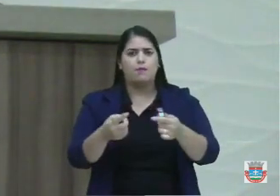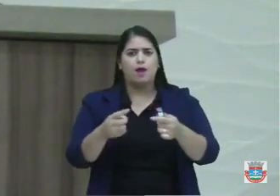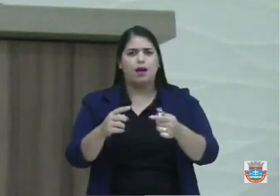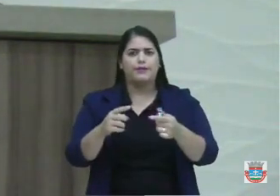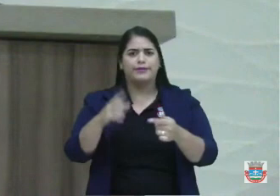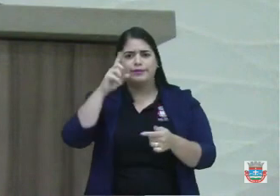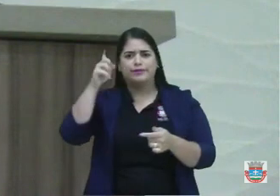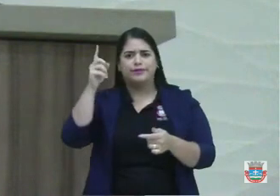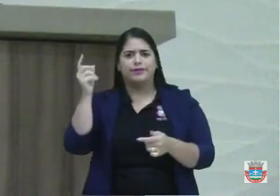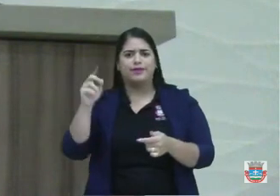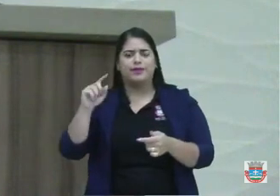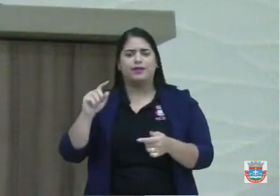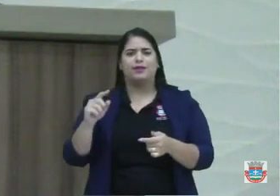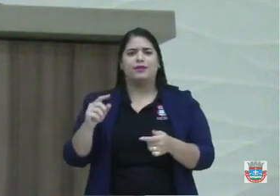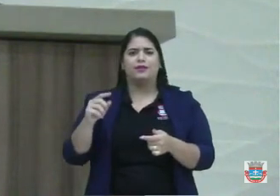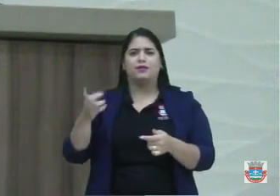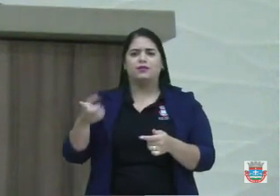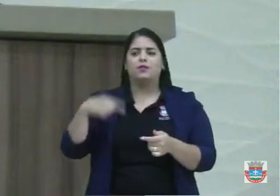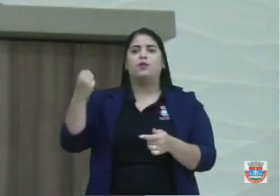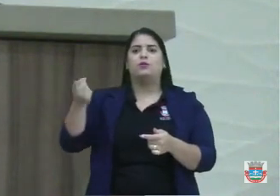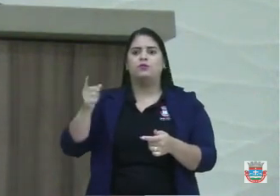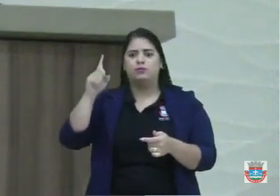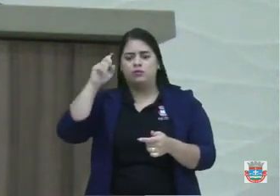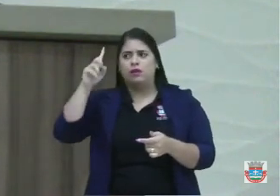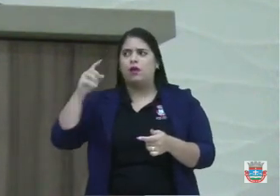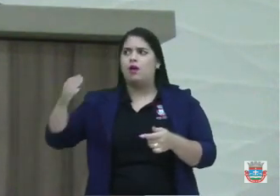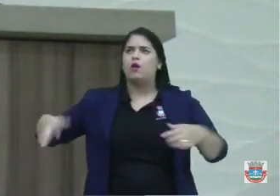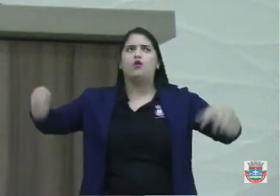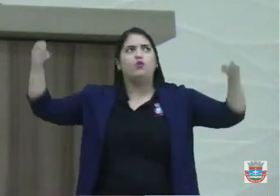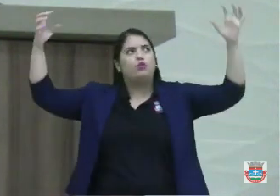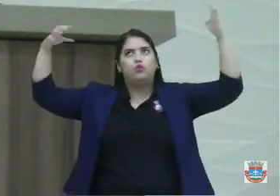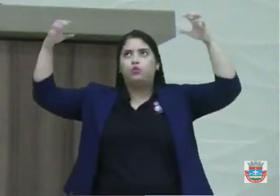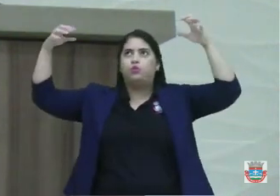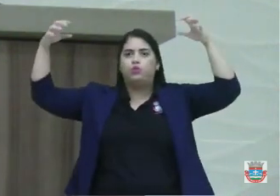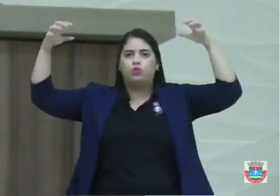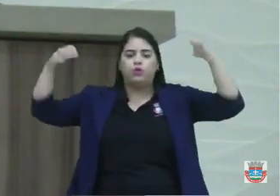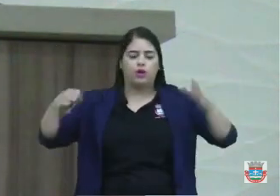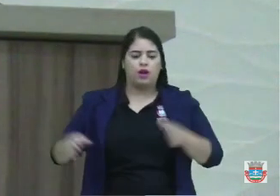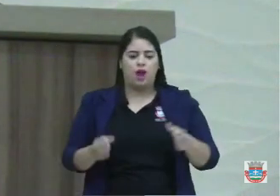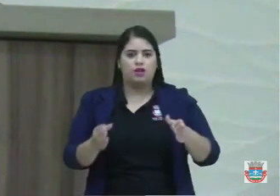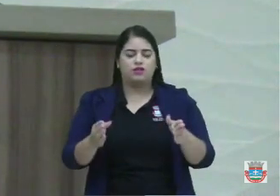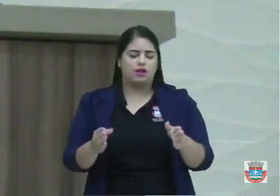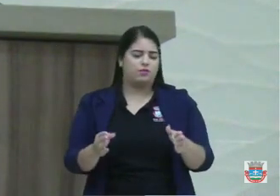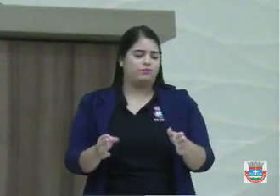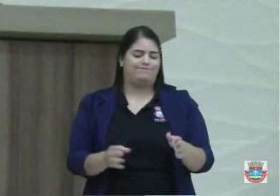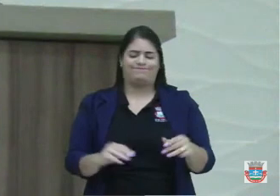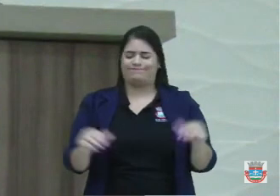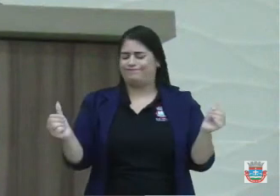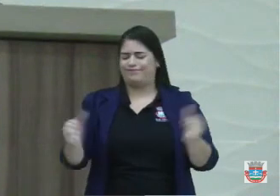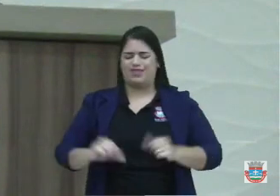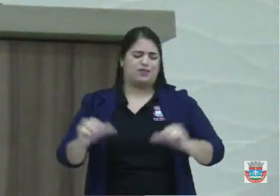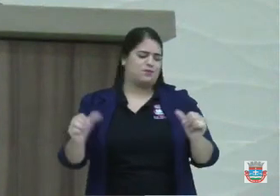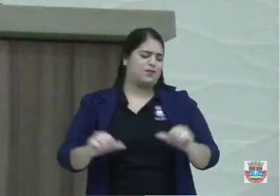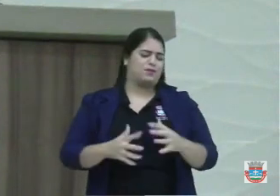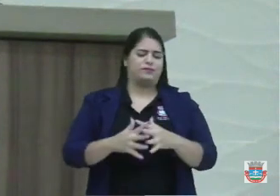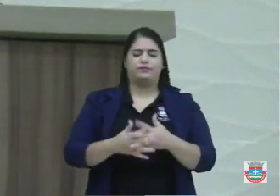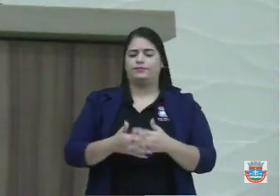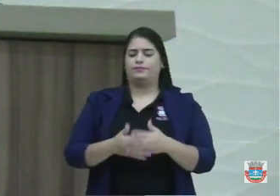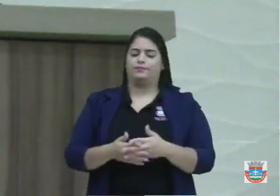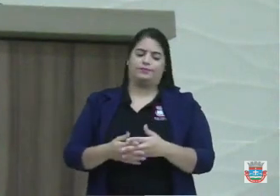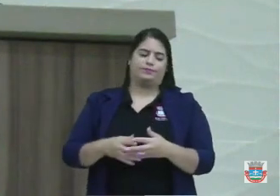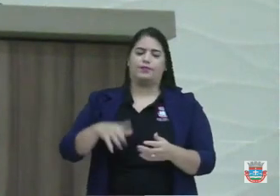Deus pela chuva, porque a chuva é a riqueza da terra que Deus dá. E temos que ter paciência que vai ser